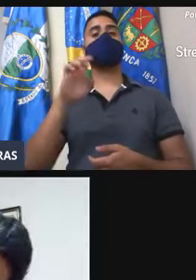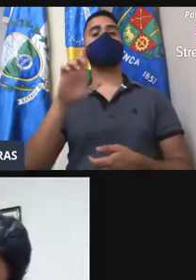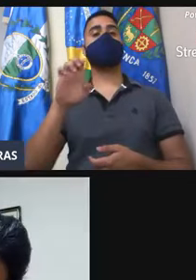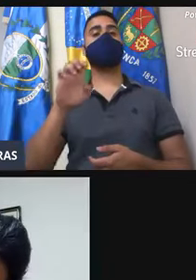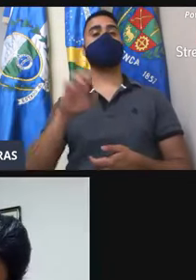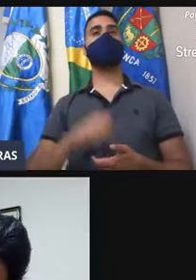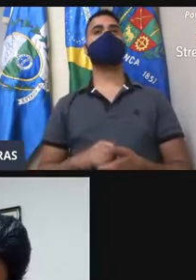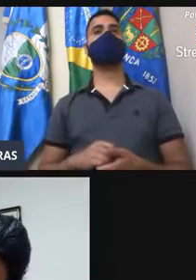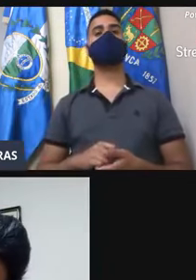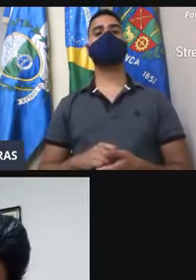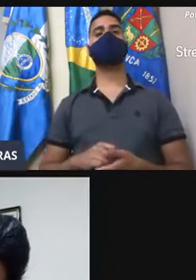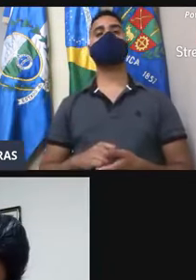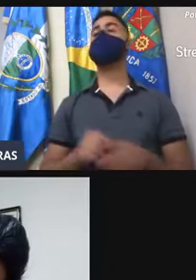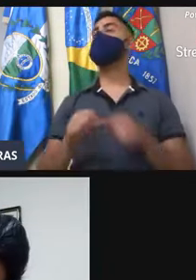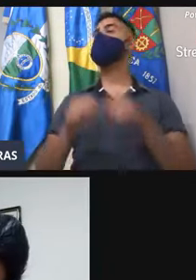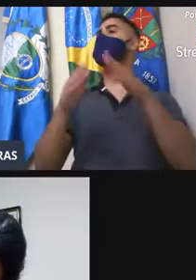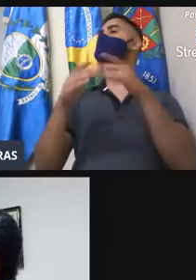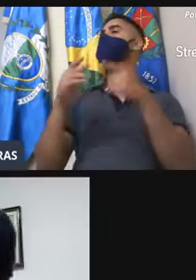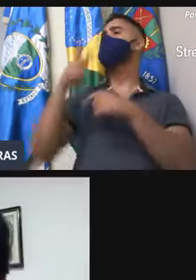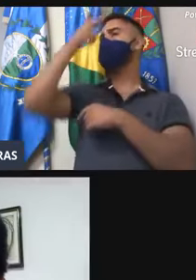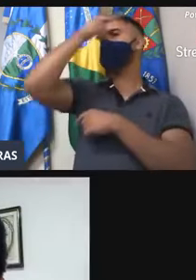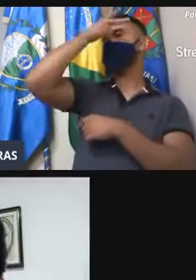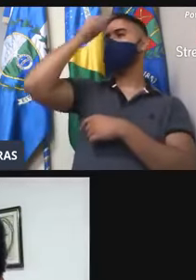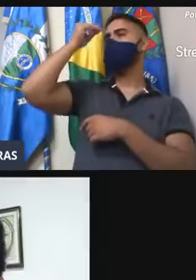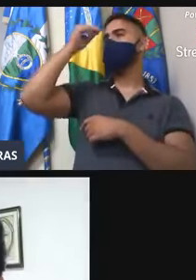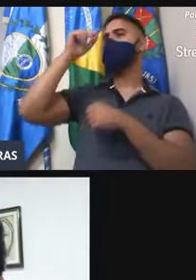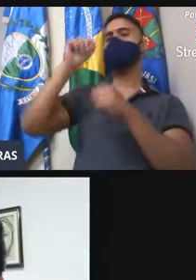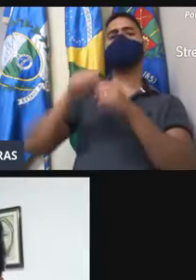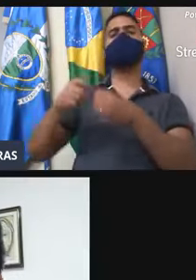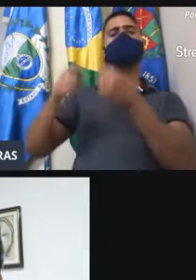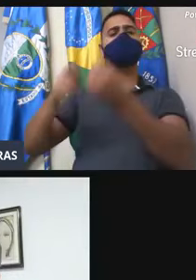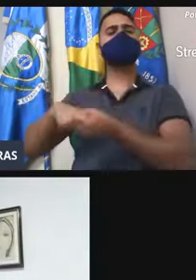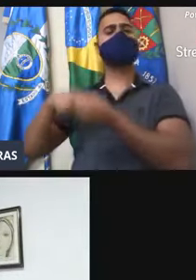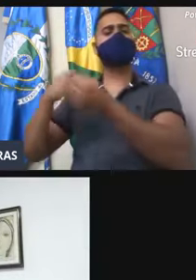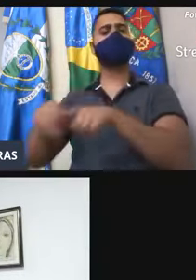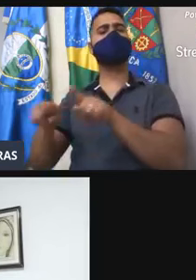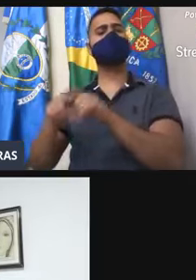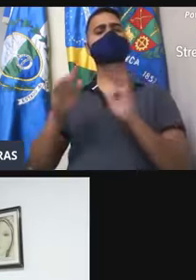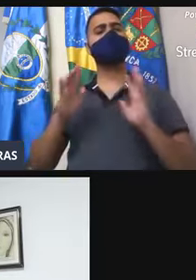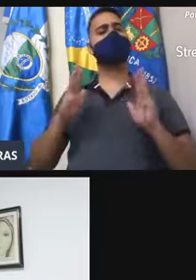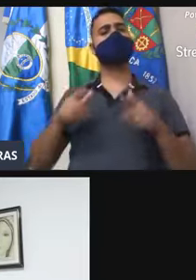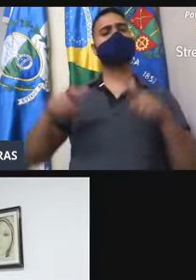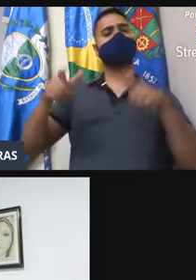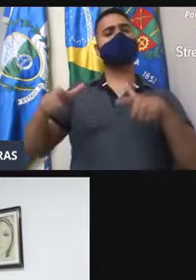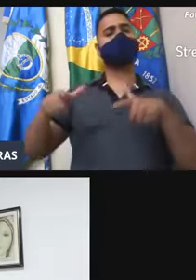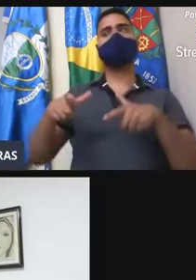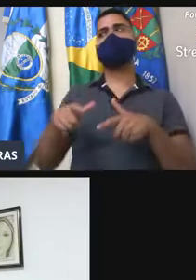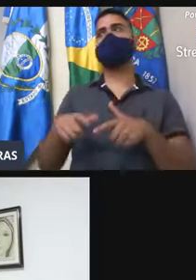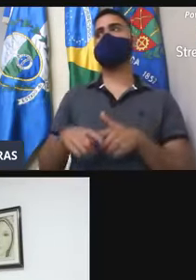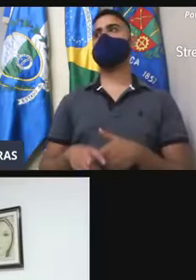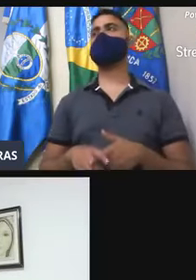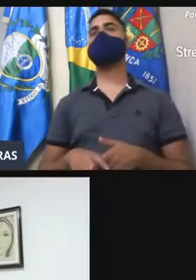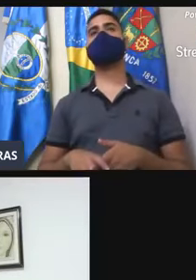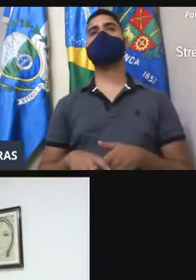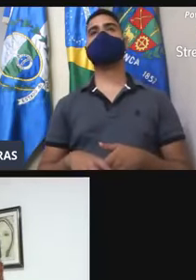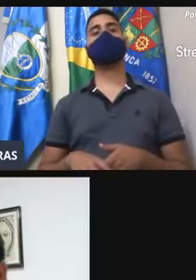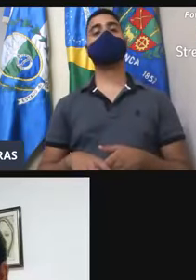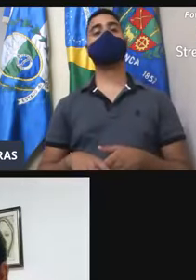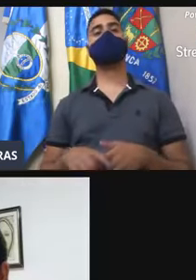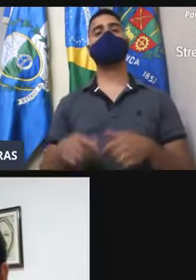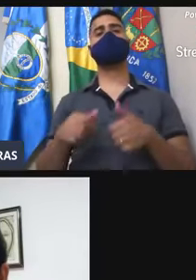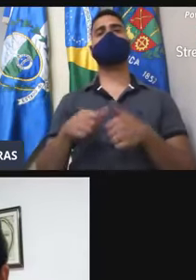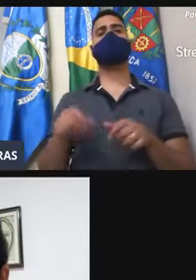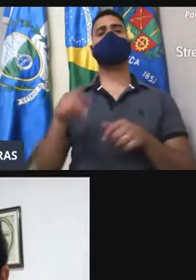ela indica ao prefeito que envie capina para limpeza do terreno na travessa Ivan Lacerda Bernardes, na parte alta do beco